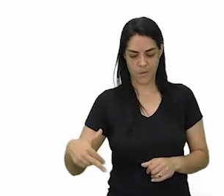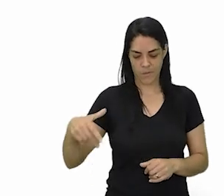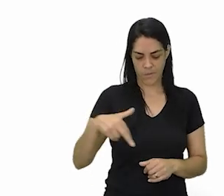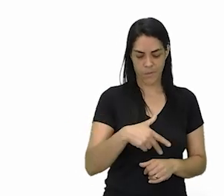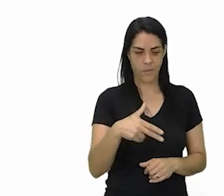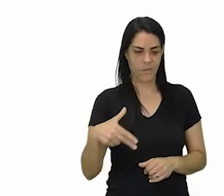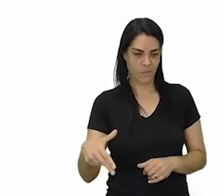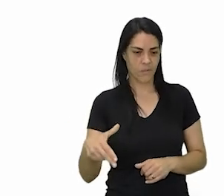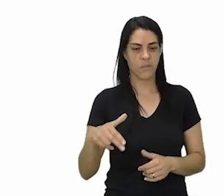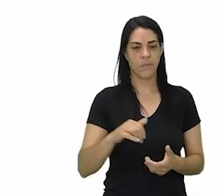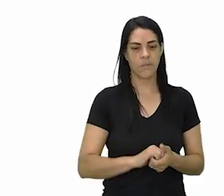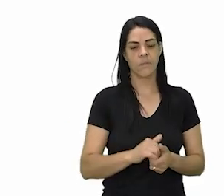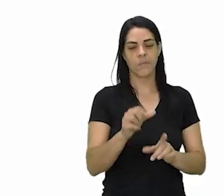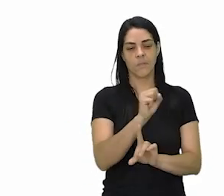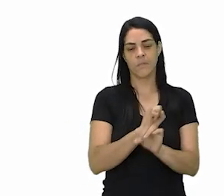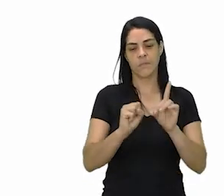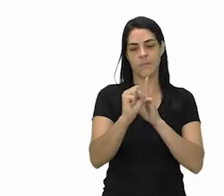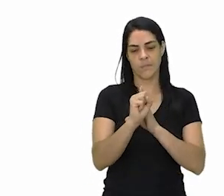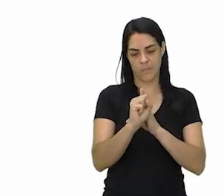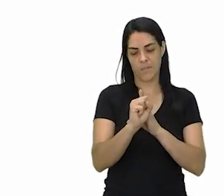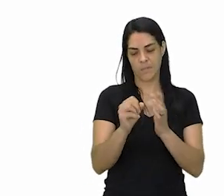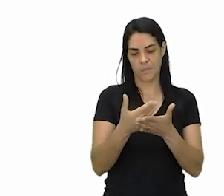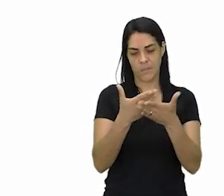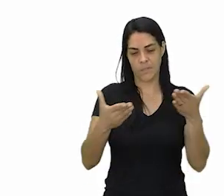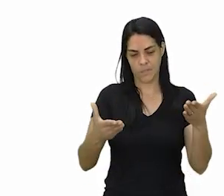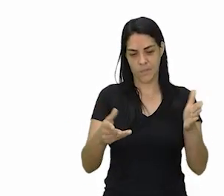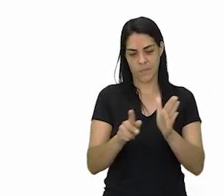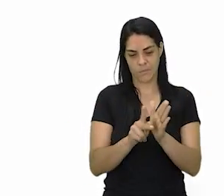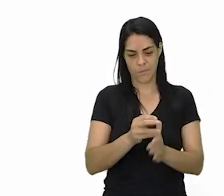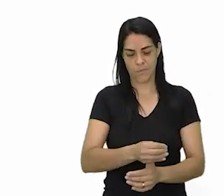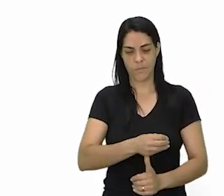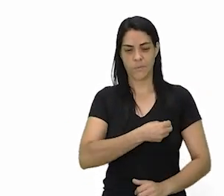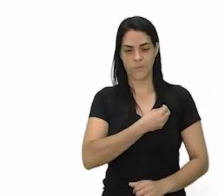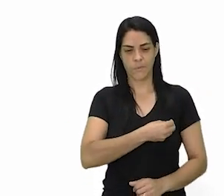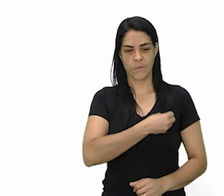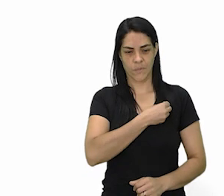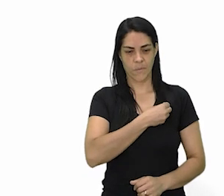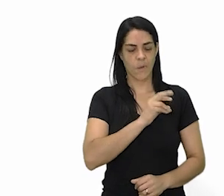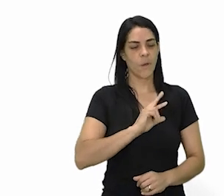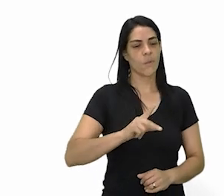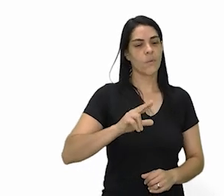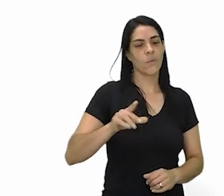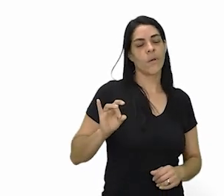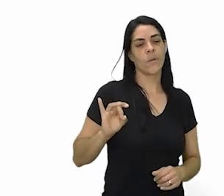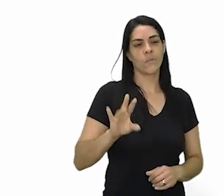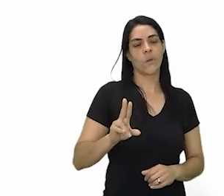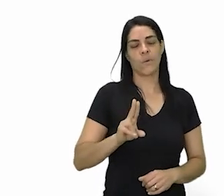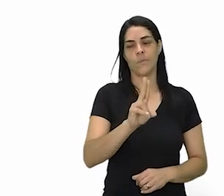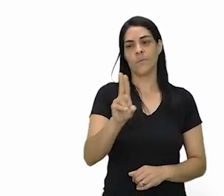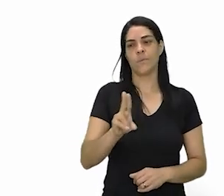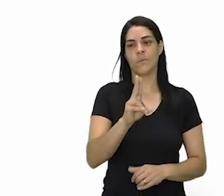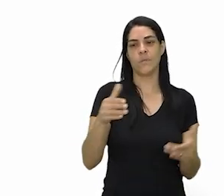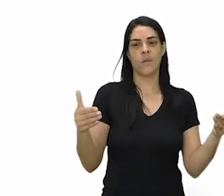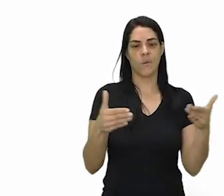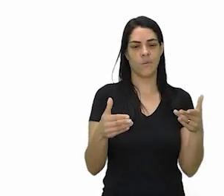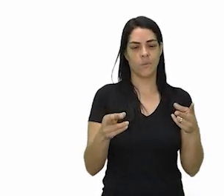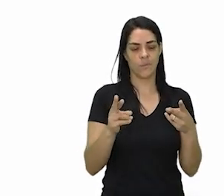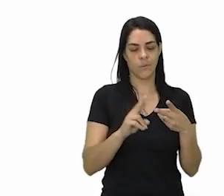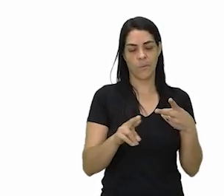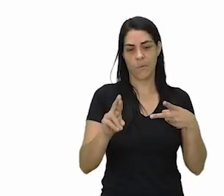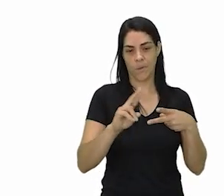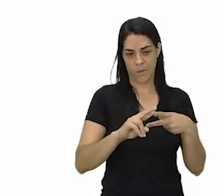né, na sociedade em que a gente vive. Não só apenas a gente utilize hoje um recurso que é